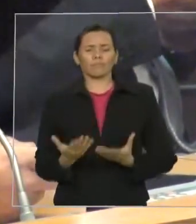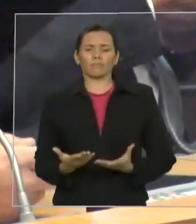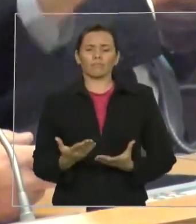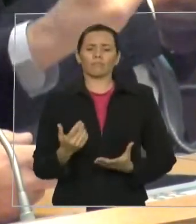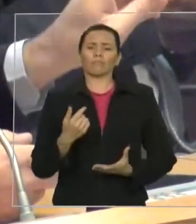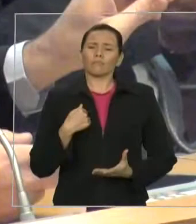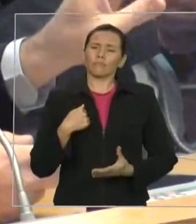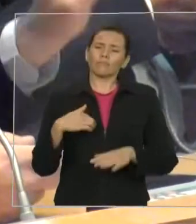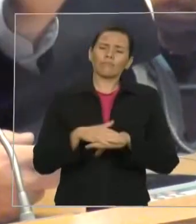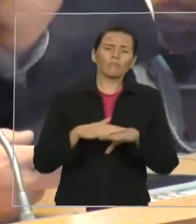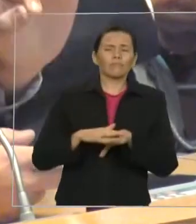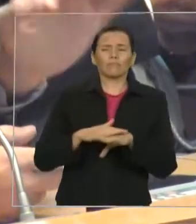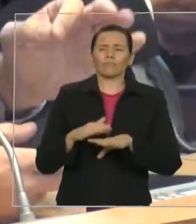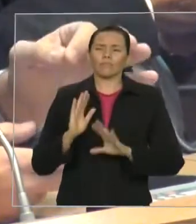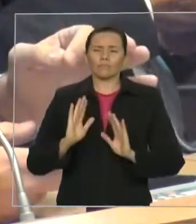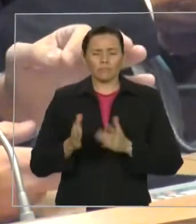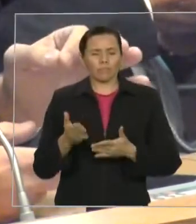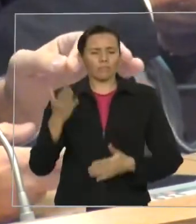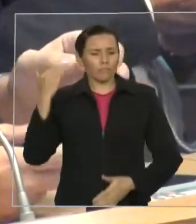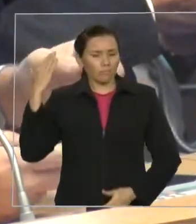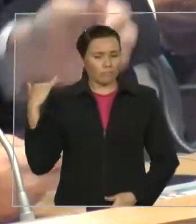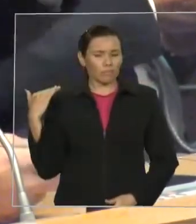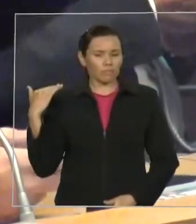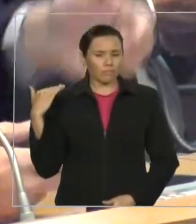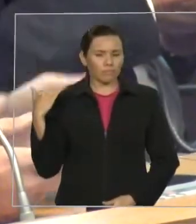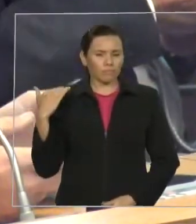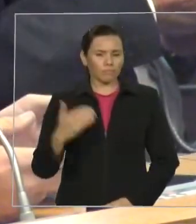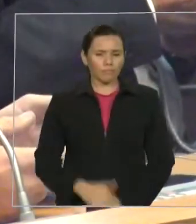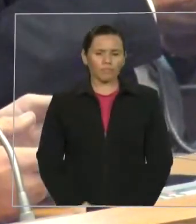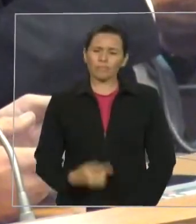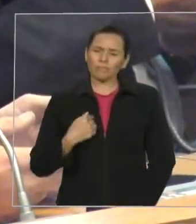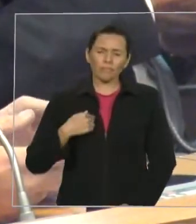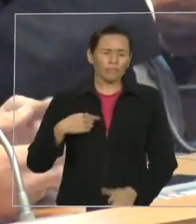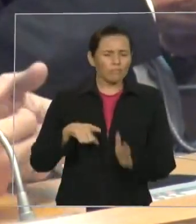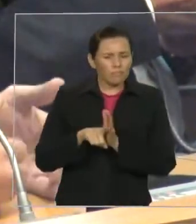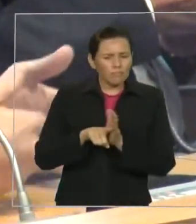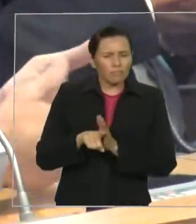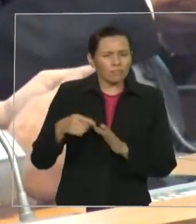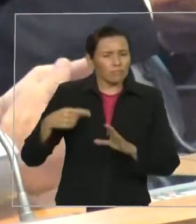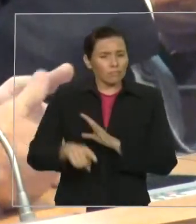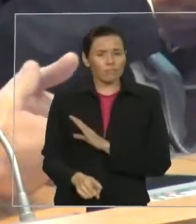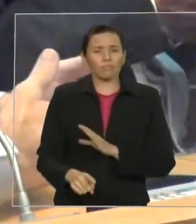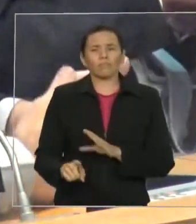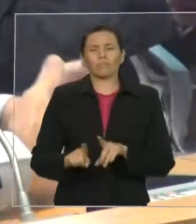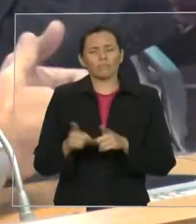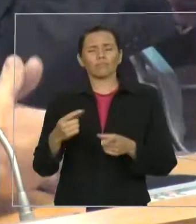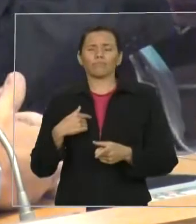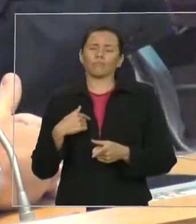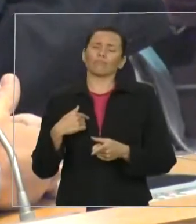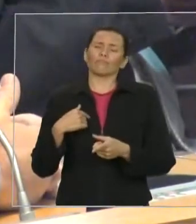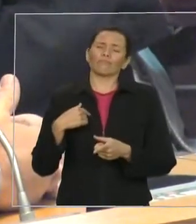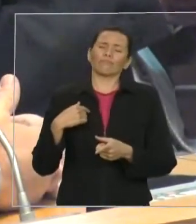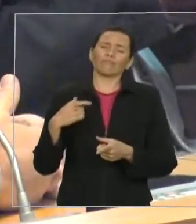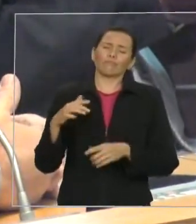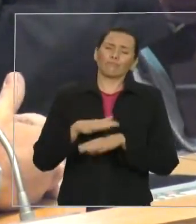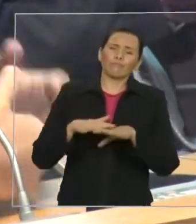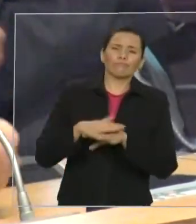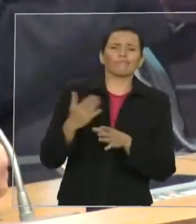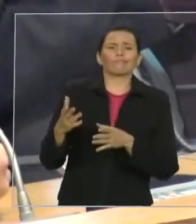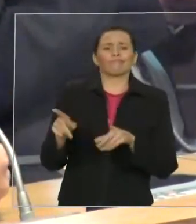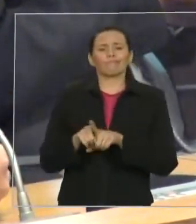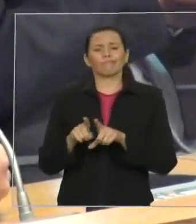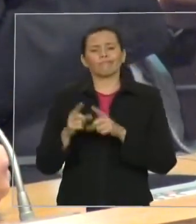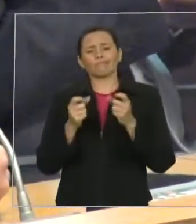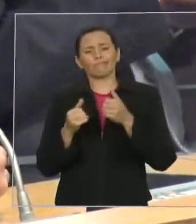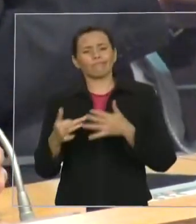por alto, quero deixar bem claro, eu não me aprofundei no assunto, como é a questão da carreira do capelão, que